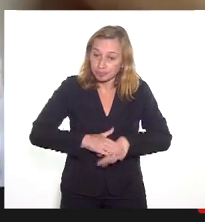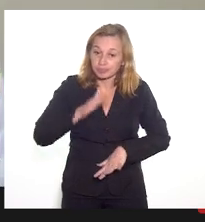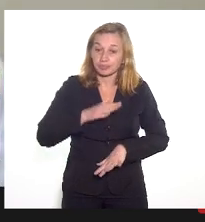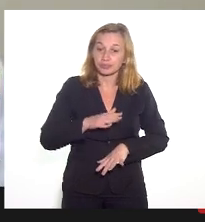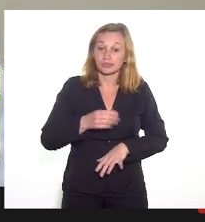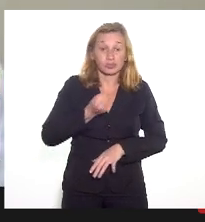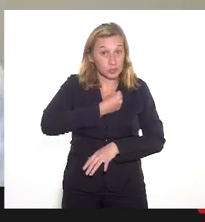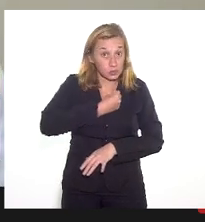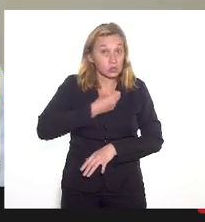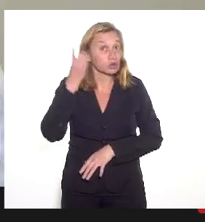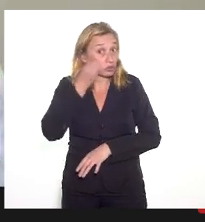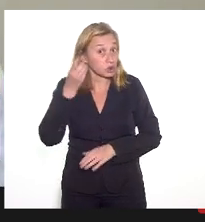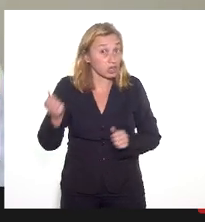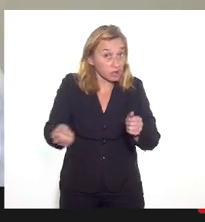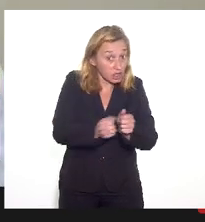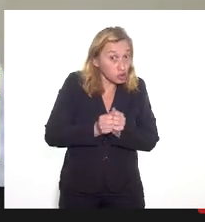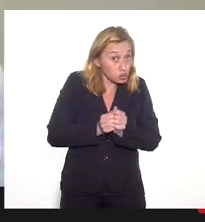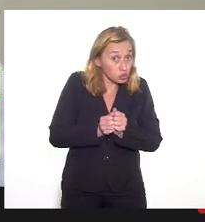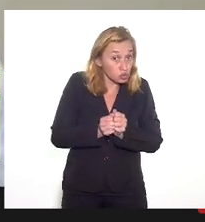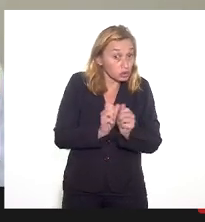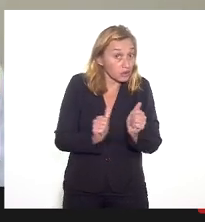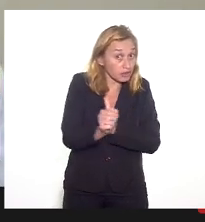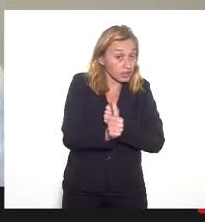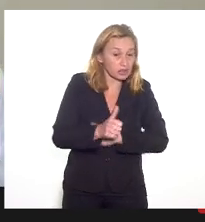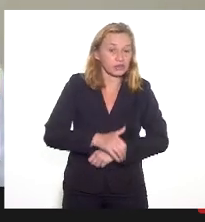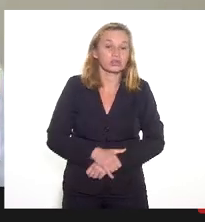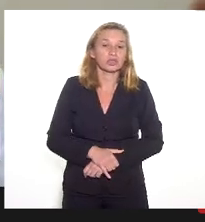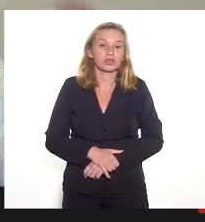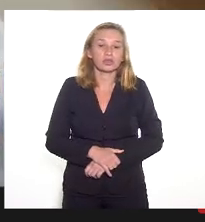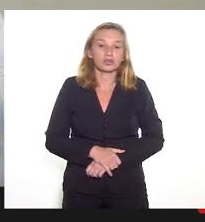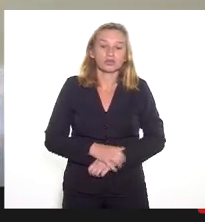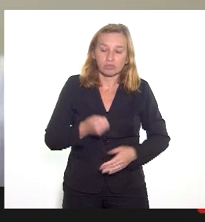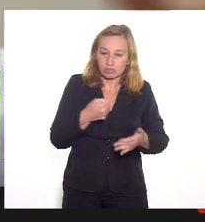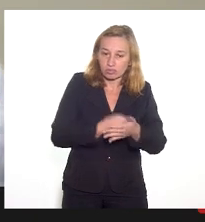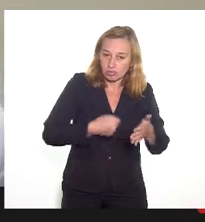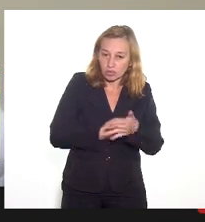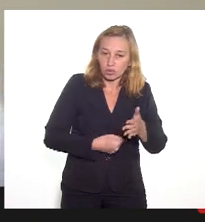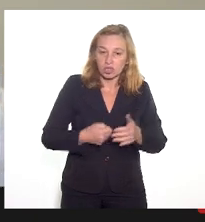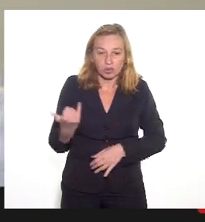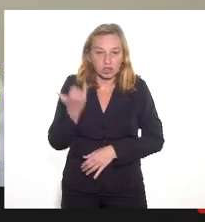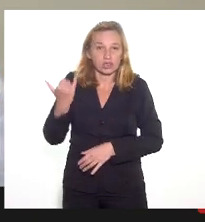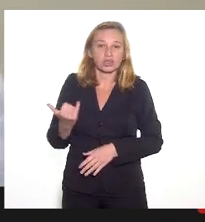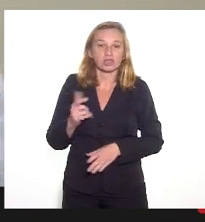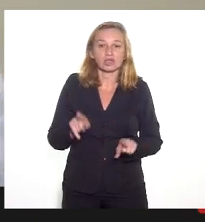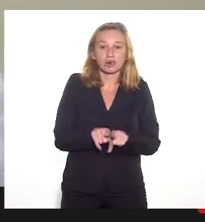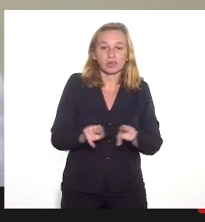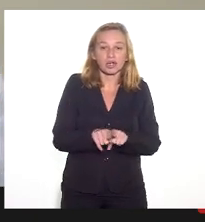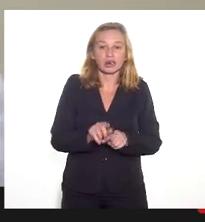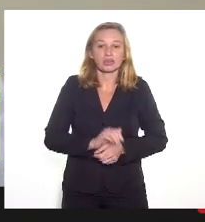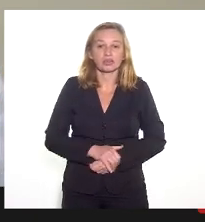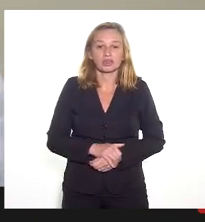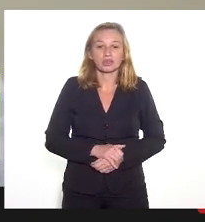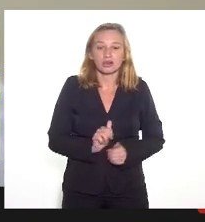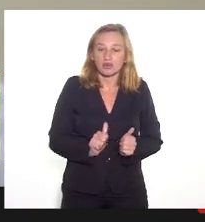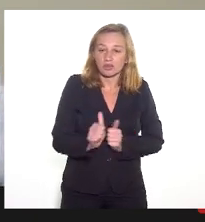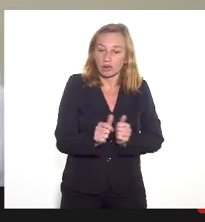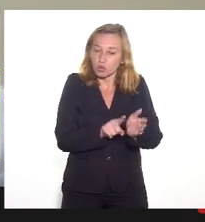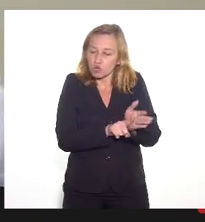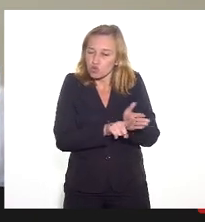esse número de parlamentares envolvidos na frente. É uma missão importante. E, ao mesmo tempo, é claro, a frente passa a